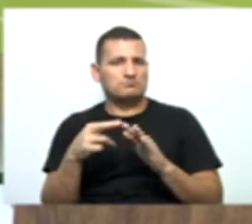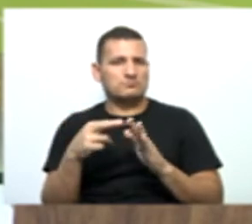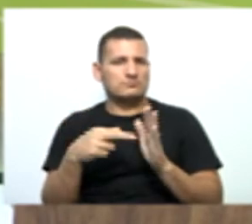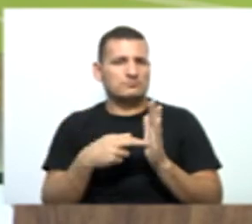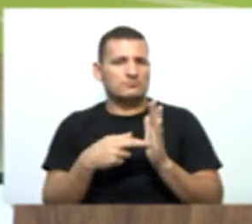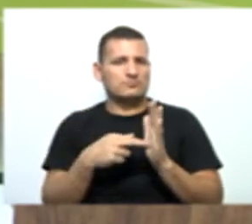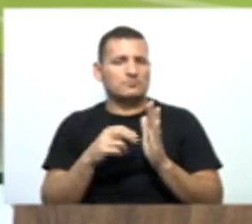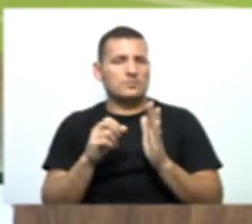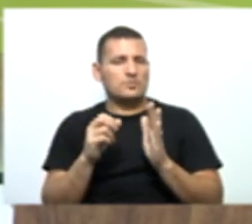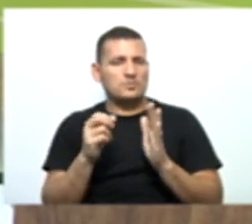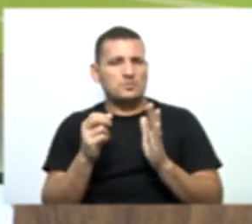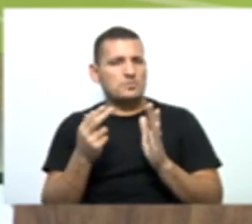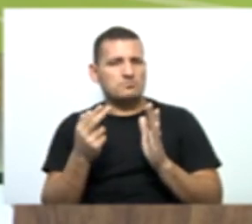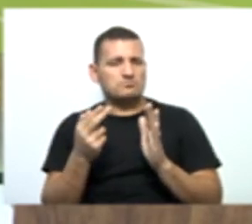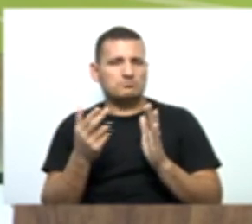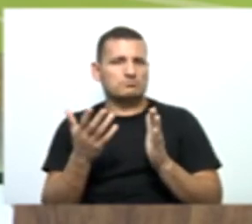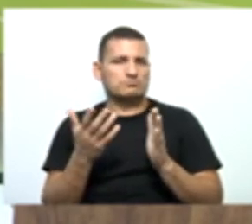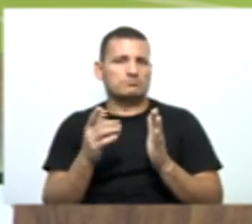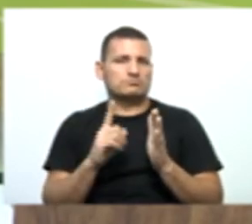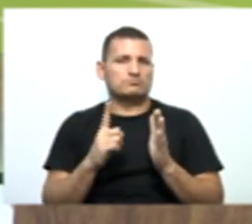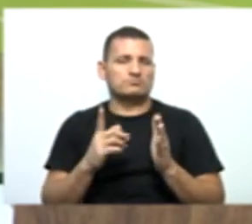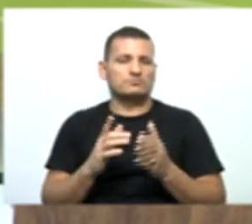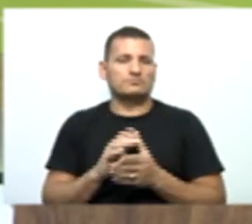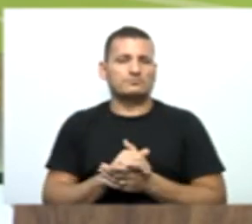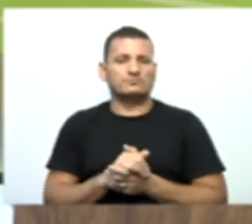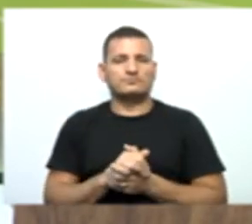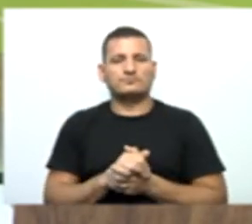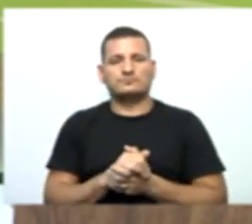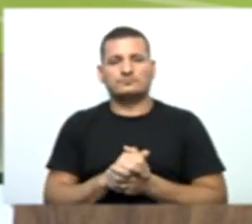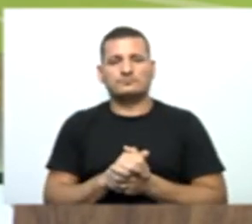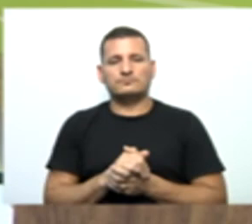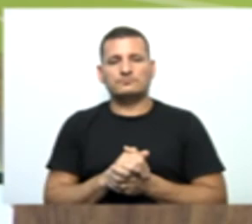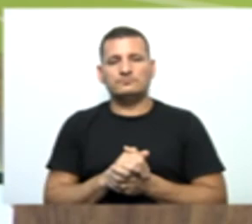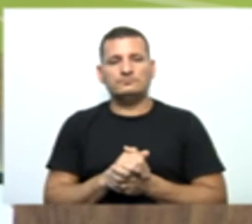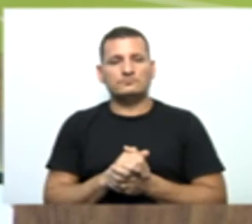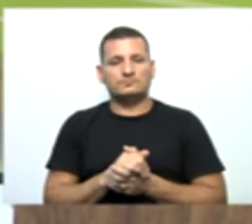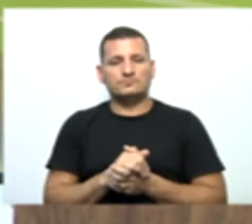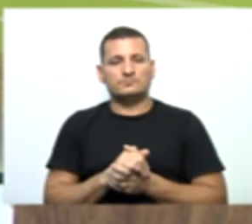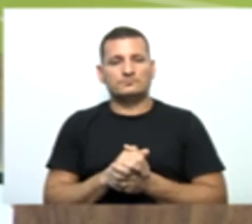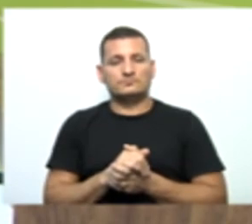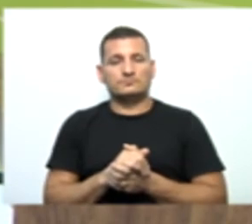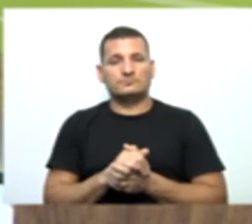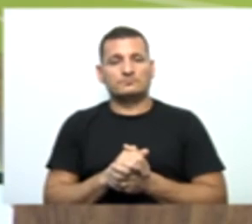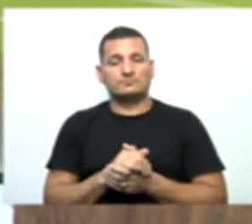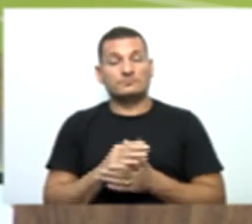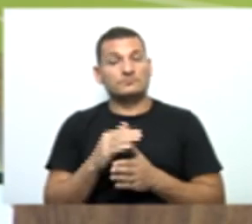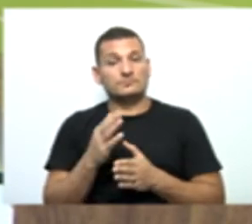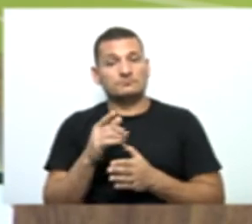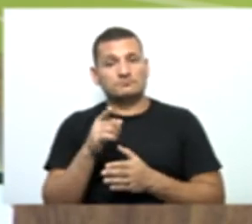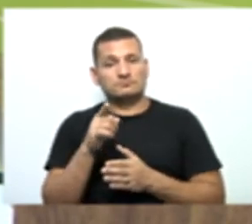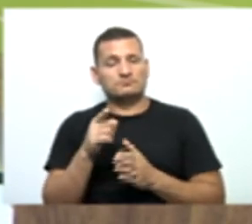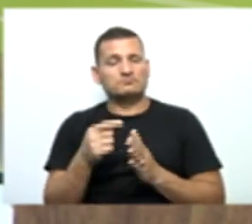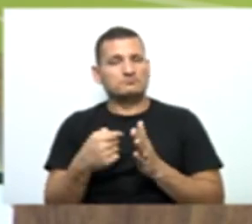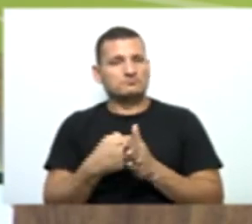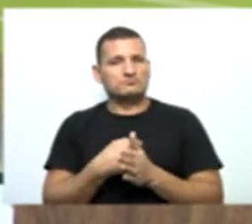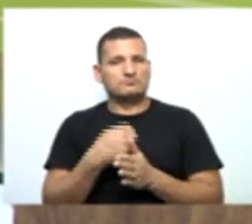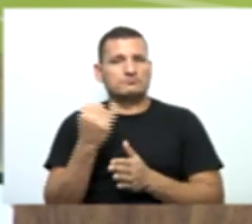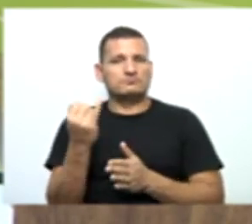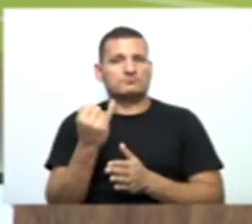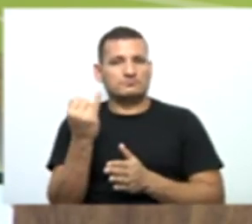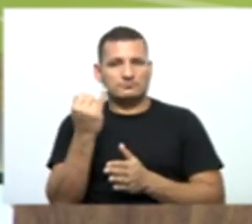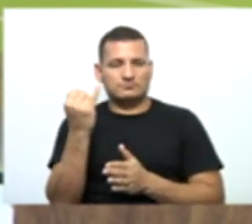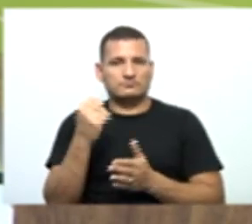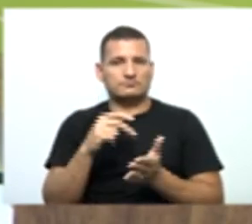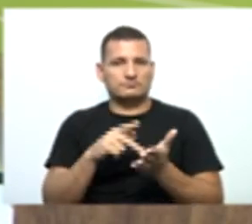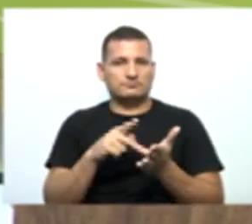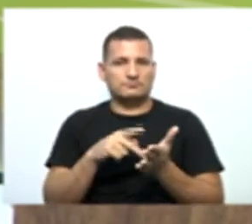uma coincidência no exemplo que vocês mostraram? Olha só, muito importante essa questão da Emily, essa